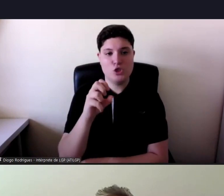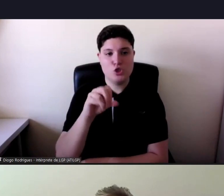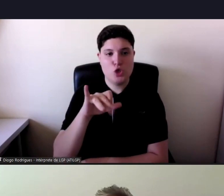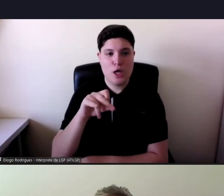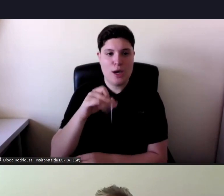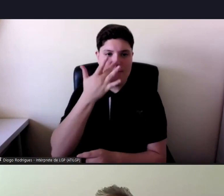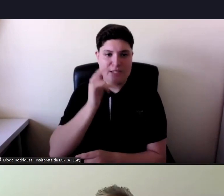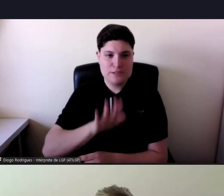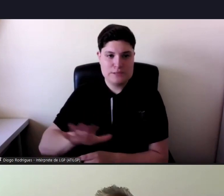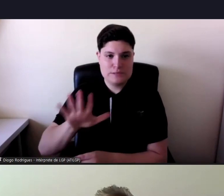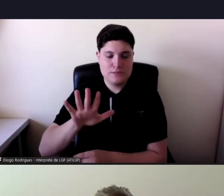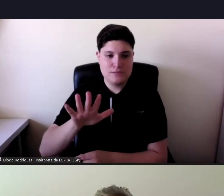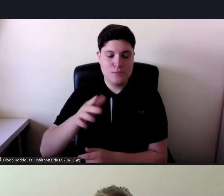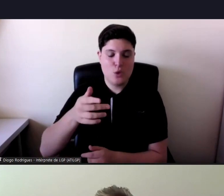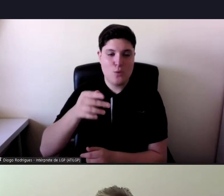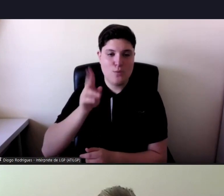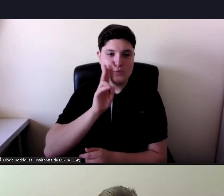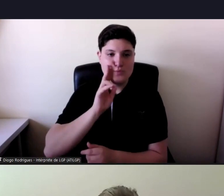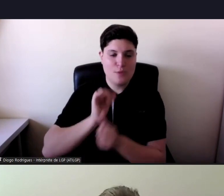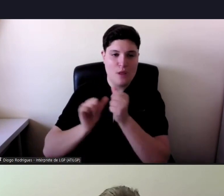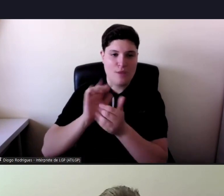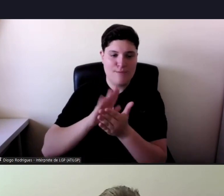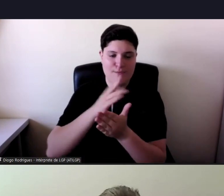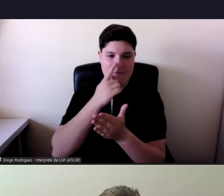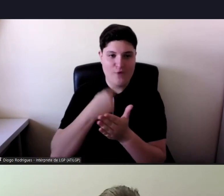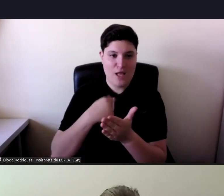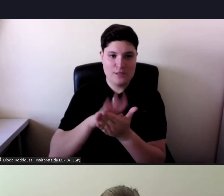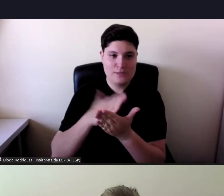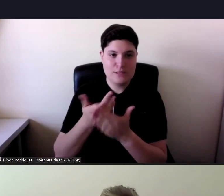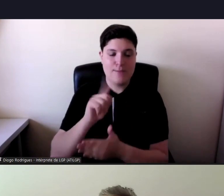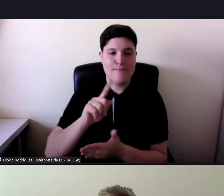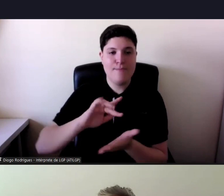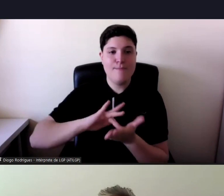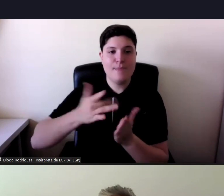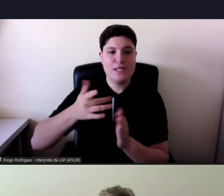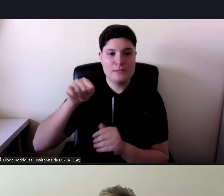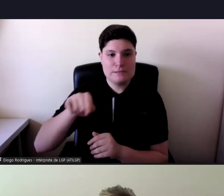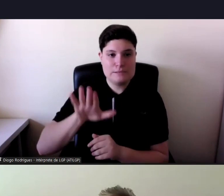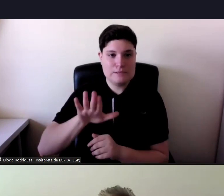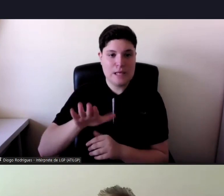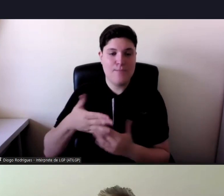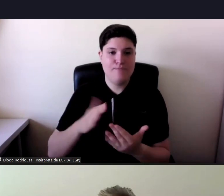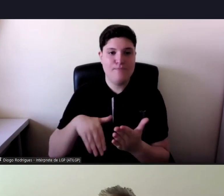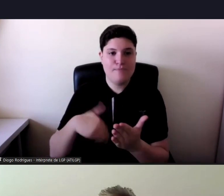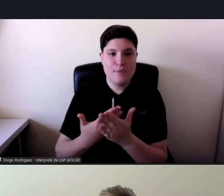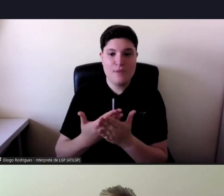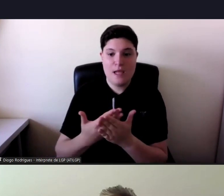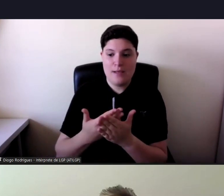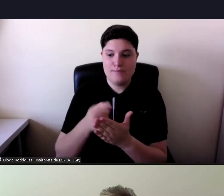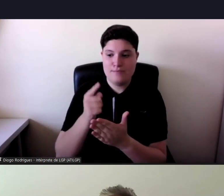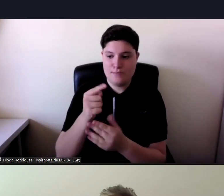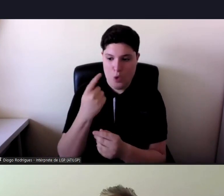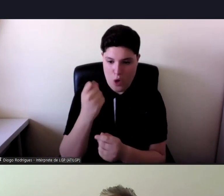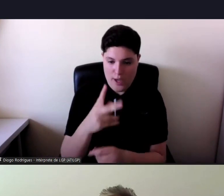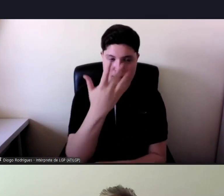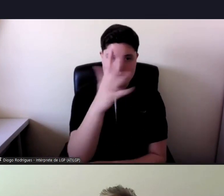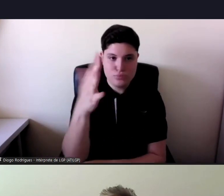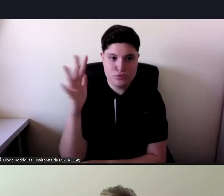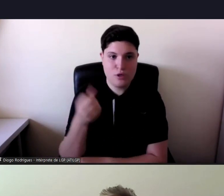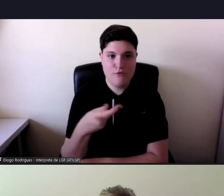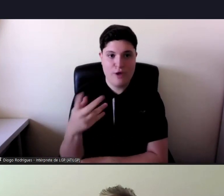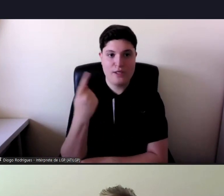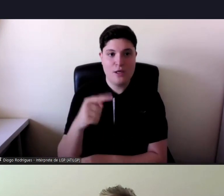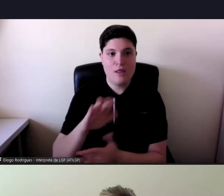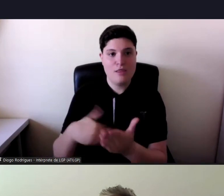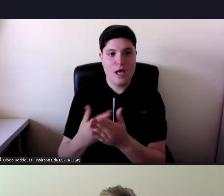da nossa lei de bases do ambiente. Quer dizer, falar aqui um bocadinho como é que foi este processo